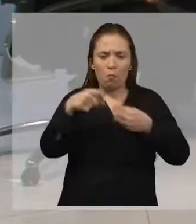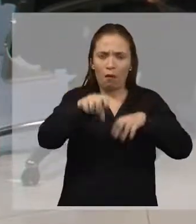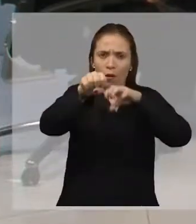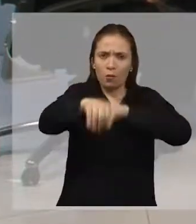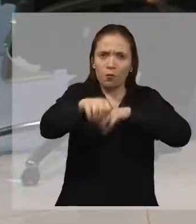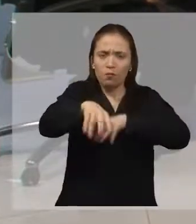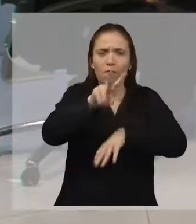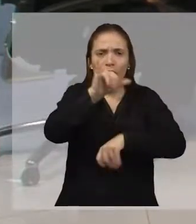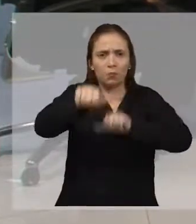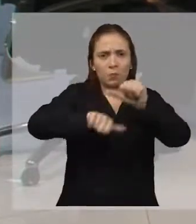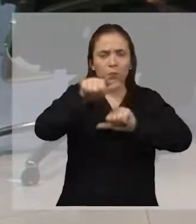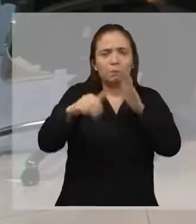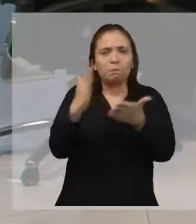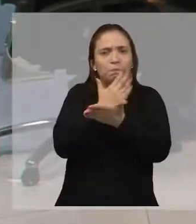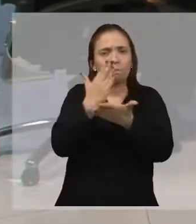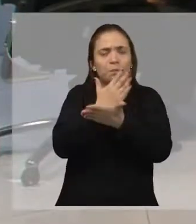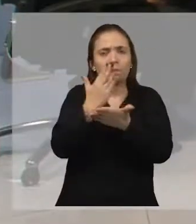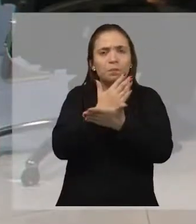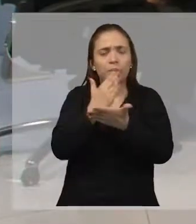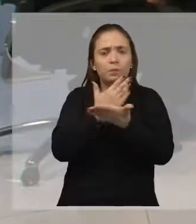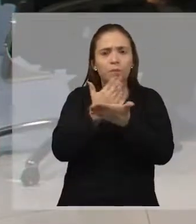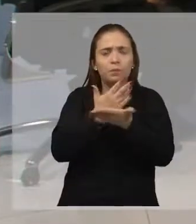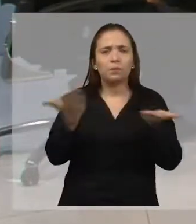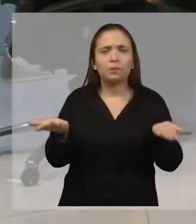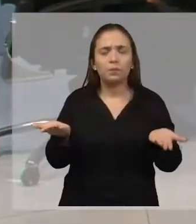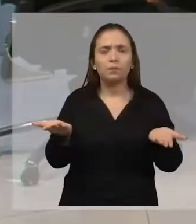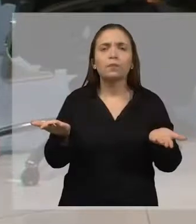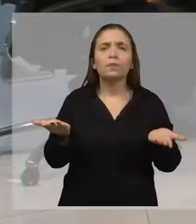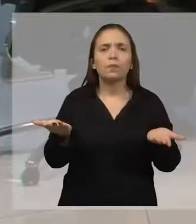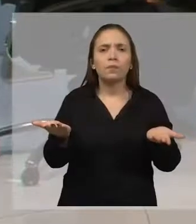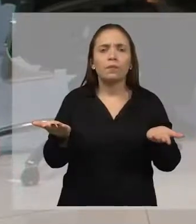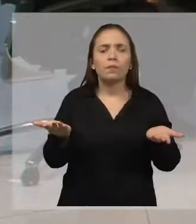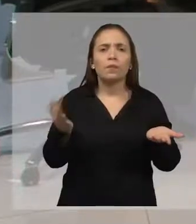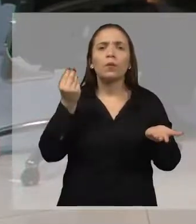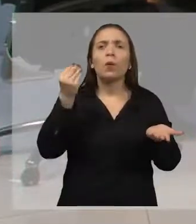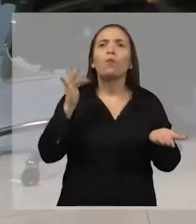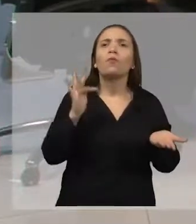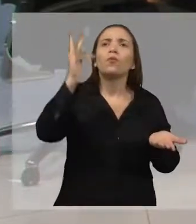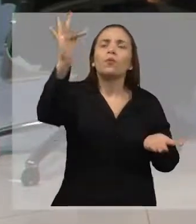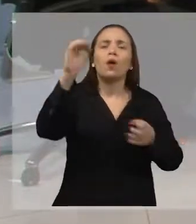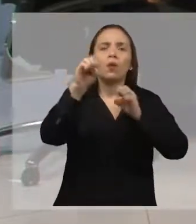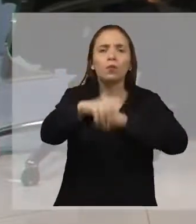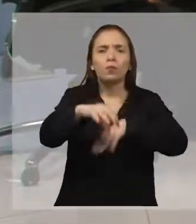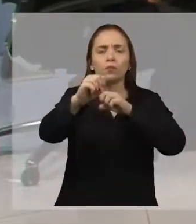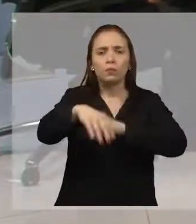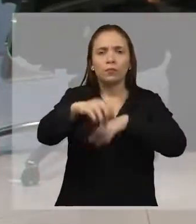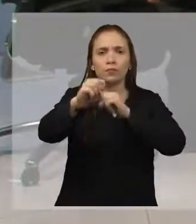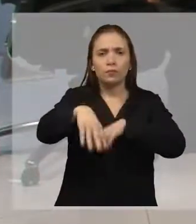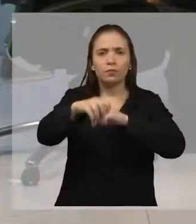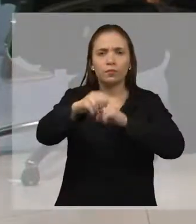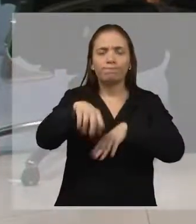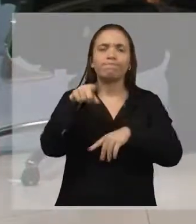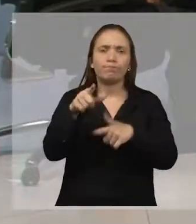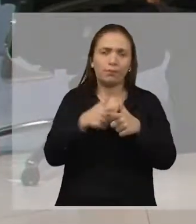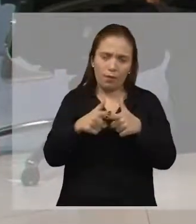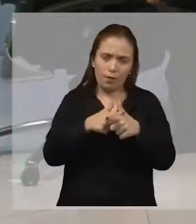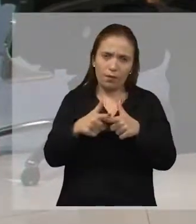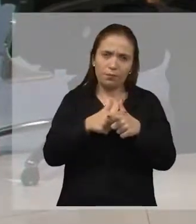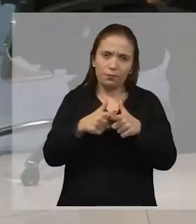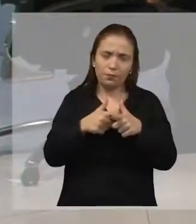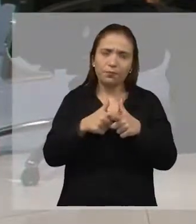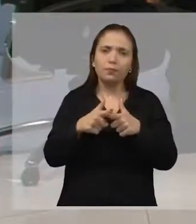Grécia. Outra coisa é o escravismo colonial. Mesmo o escravismo colonial, uma coisa é o escravismo colonial americano, outra coisa é